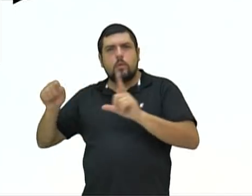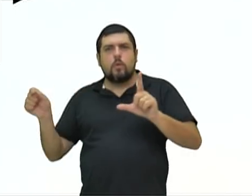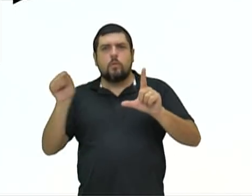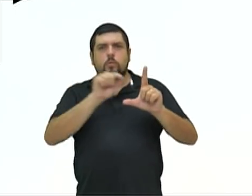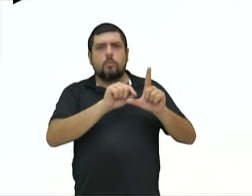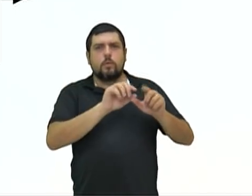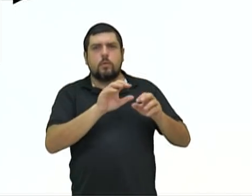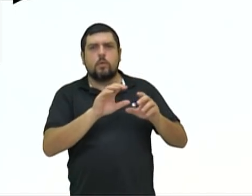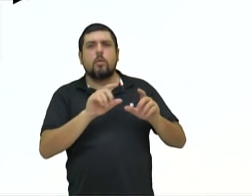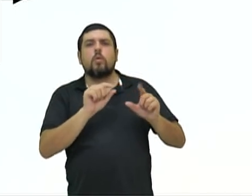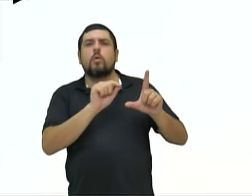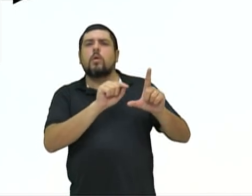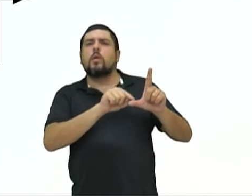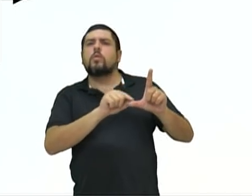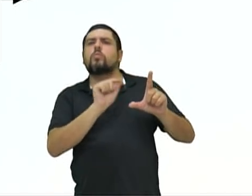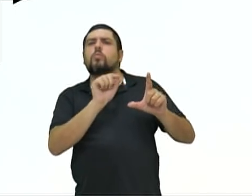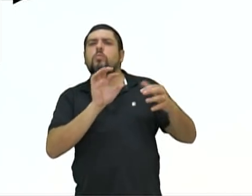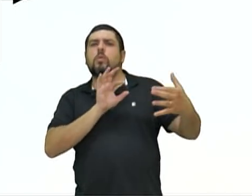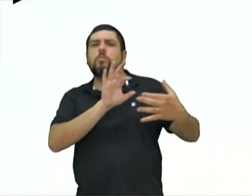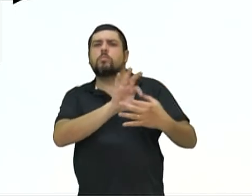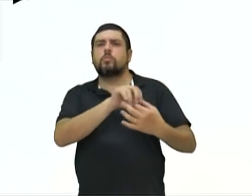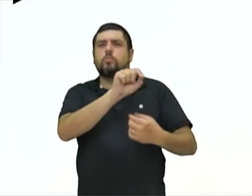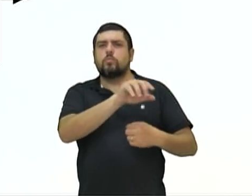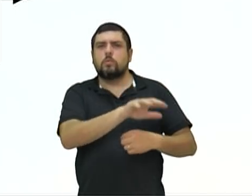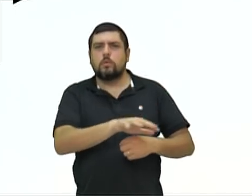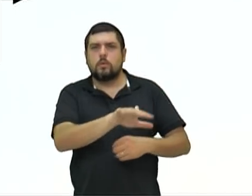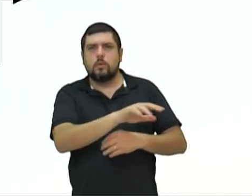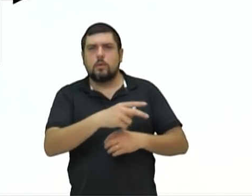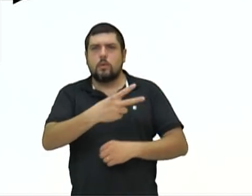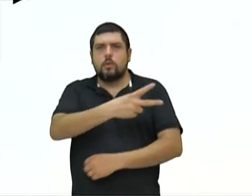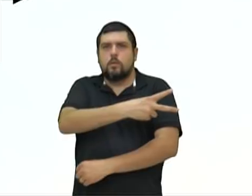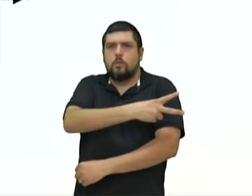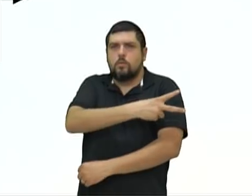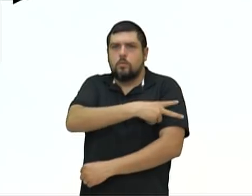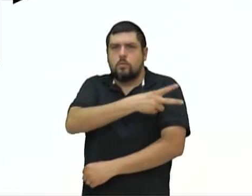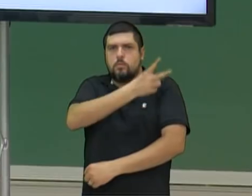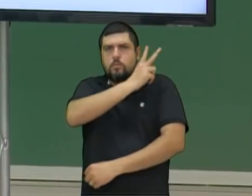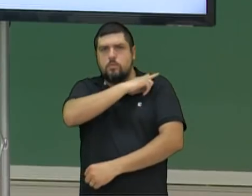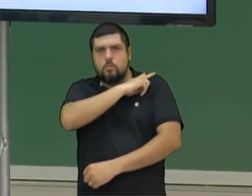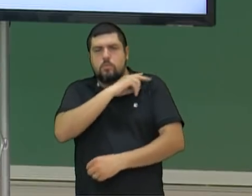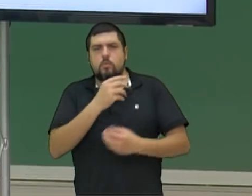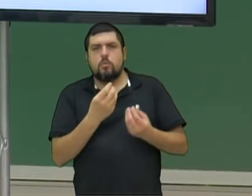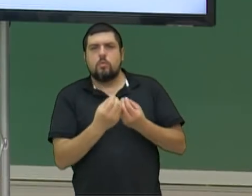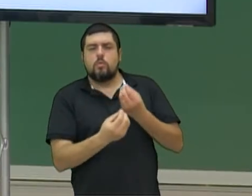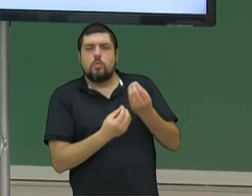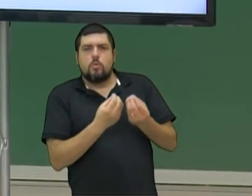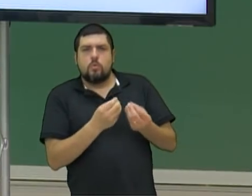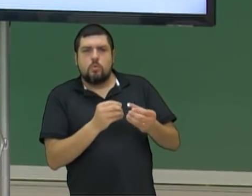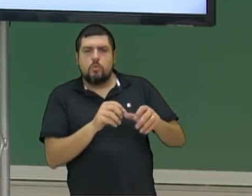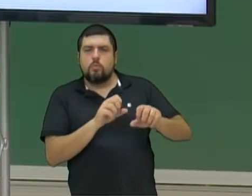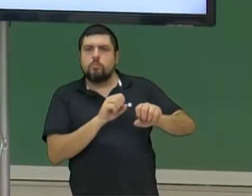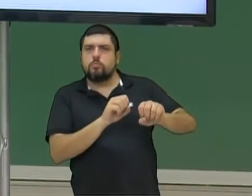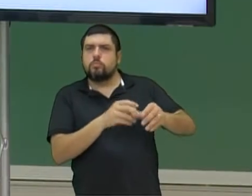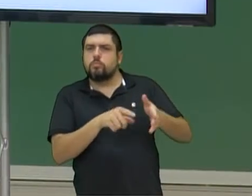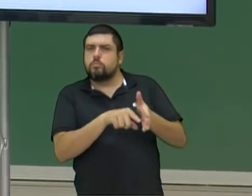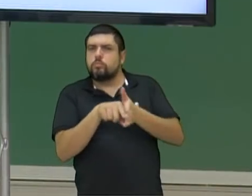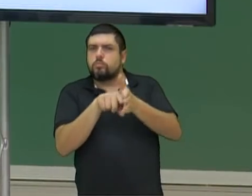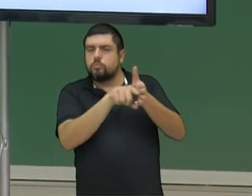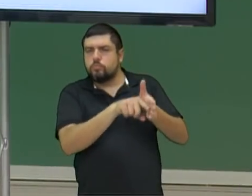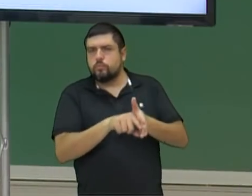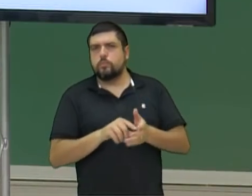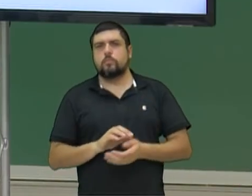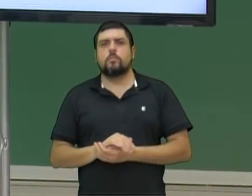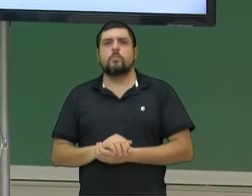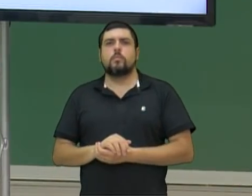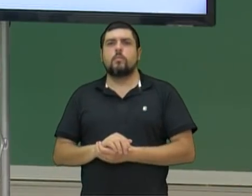que a professora fez a pesquisa. Então, quando nós observamos esse gráfico, nós podemos interpretá-lo. Percebam aqui. Olha só,